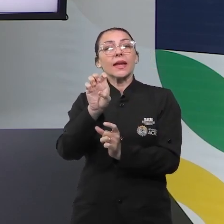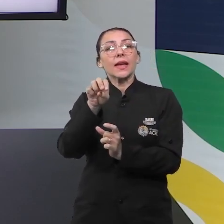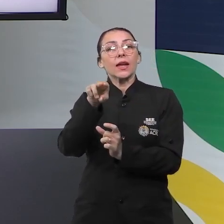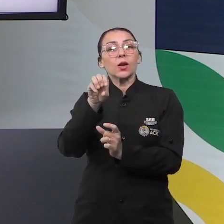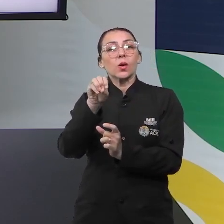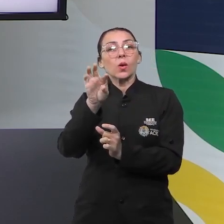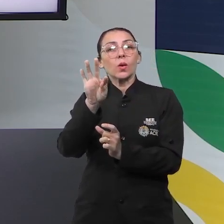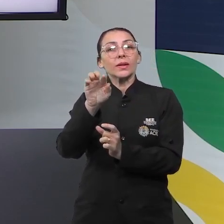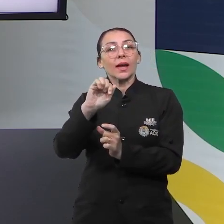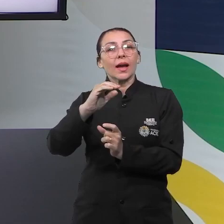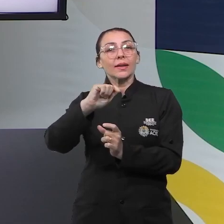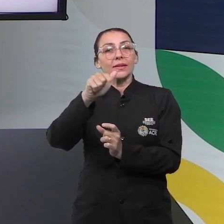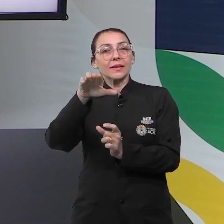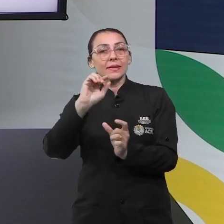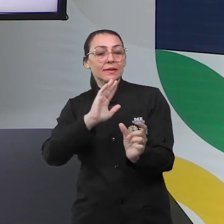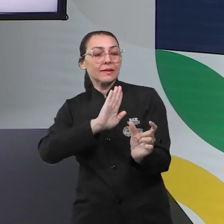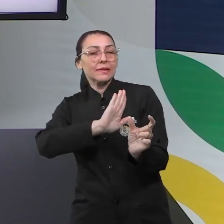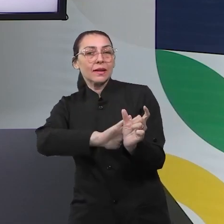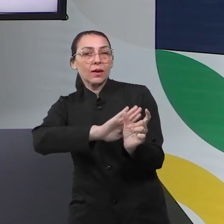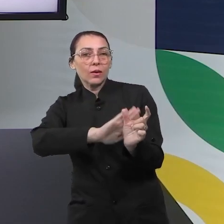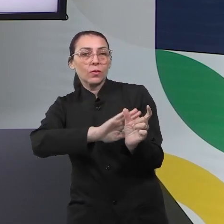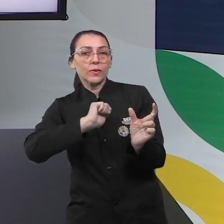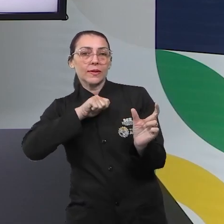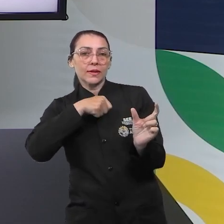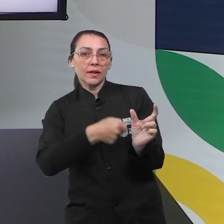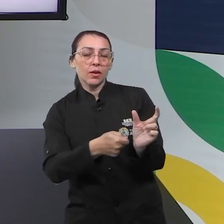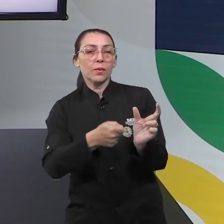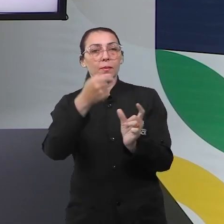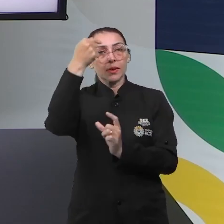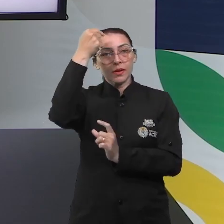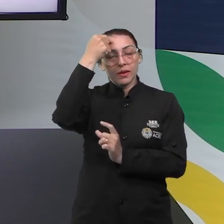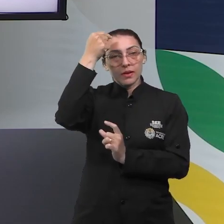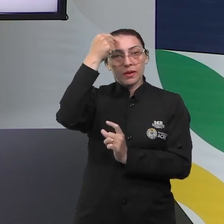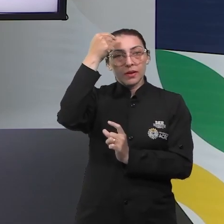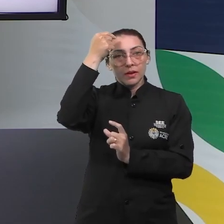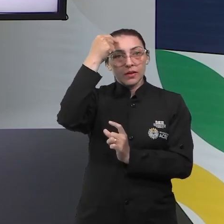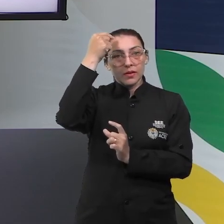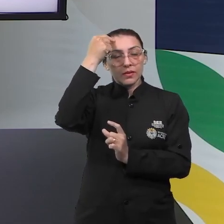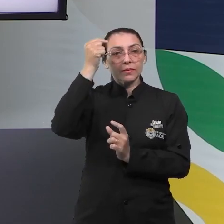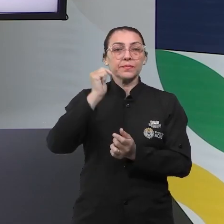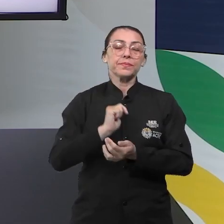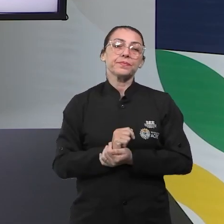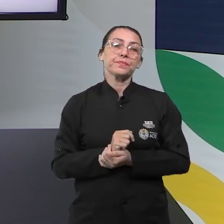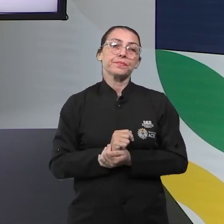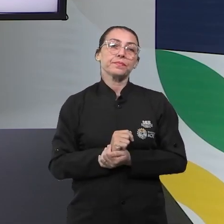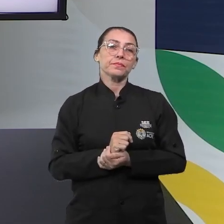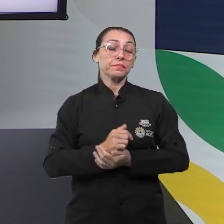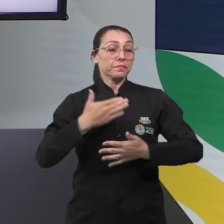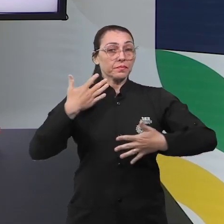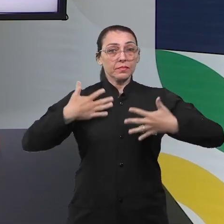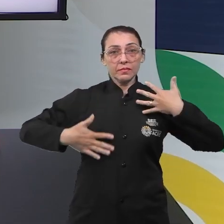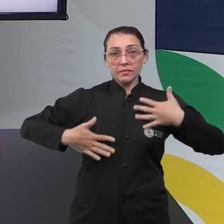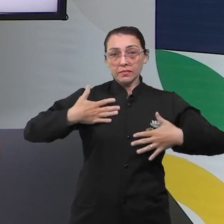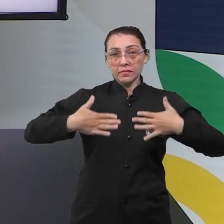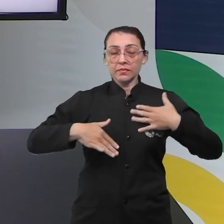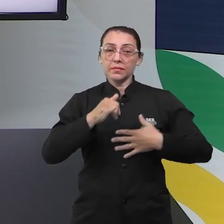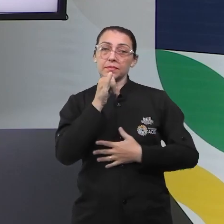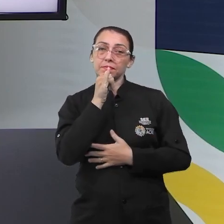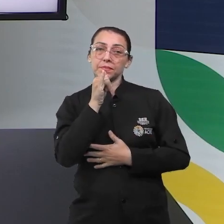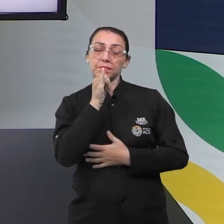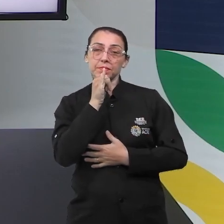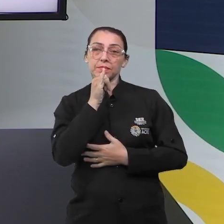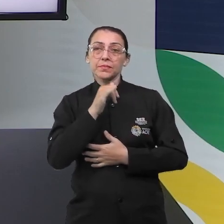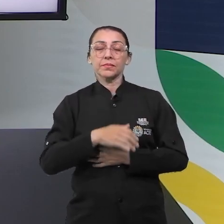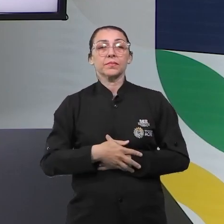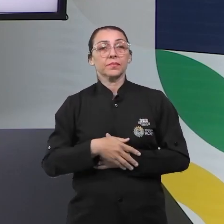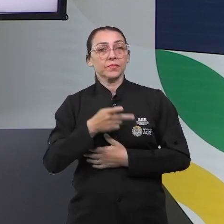denotação. Outro exemplo para vocês, vamos pensar na funcionalidade do corpo humano. Vamos supor que